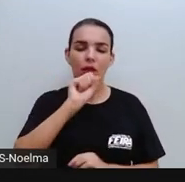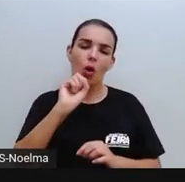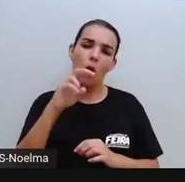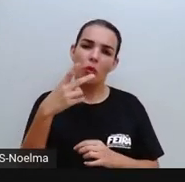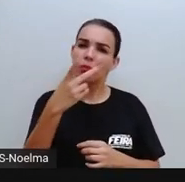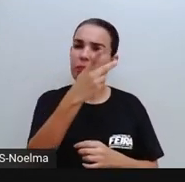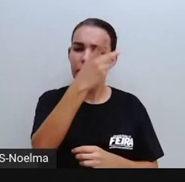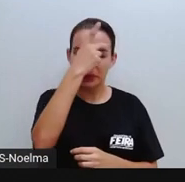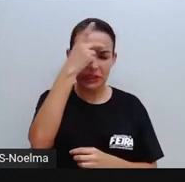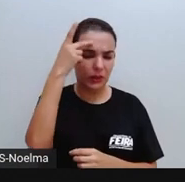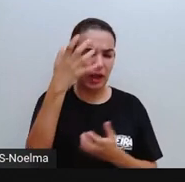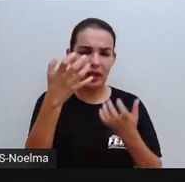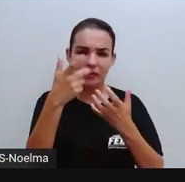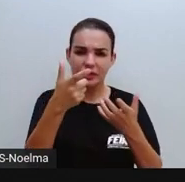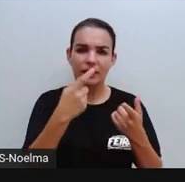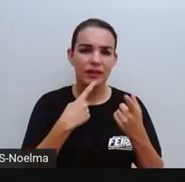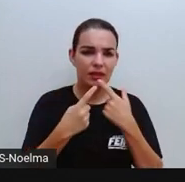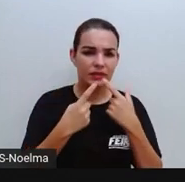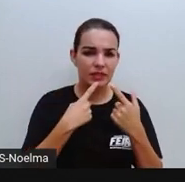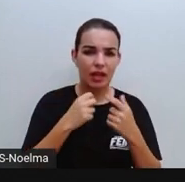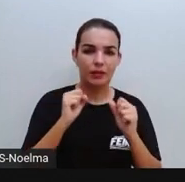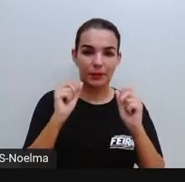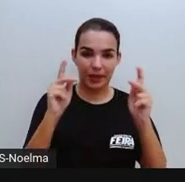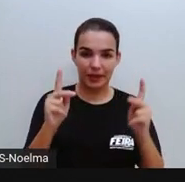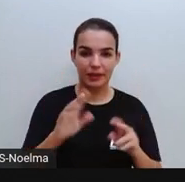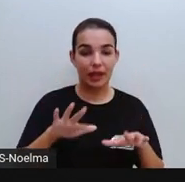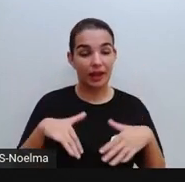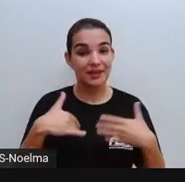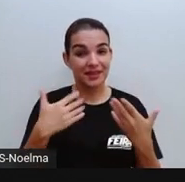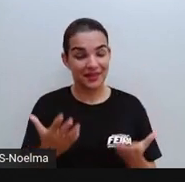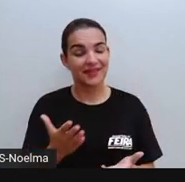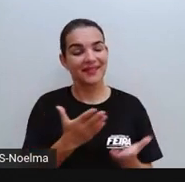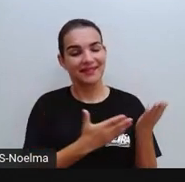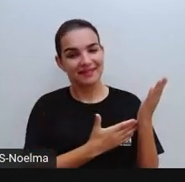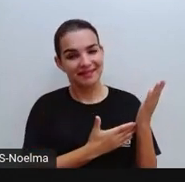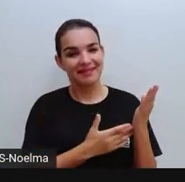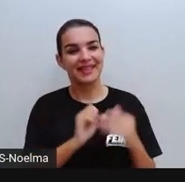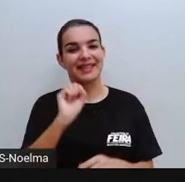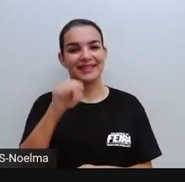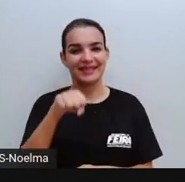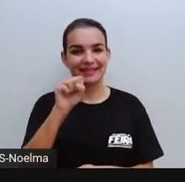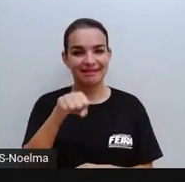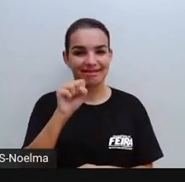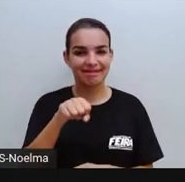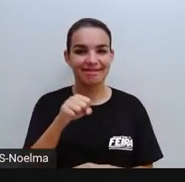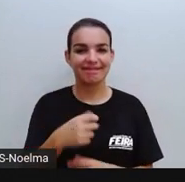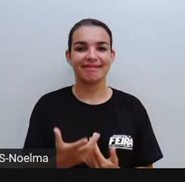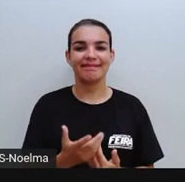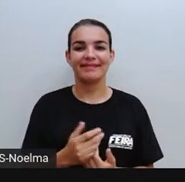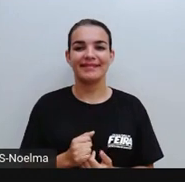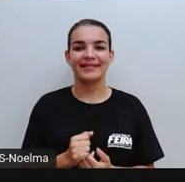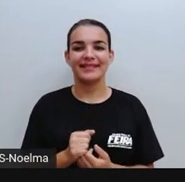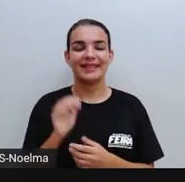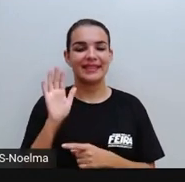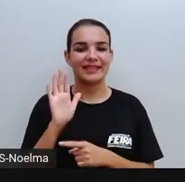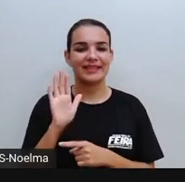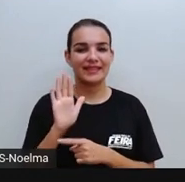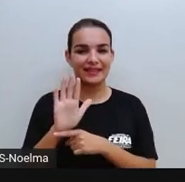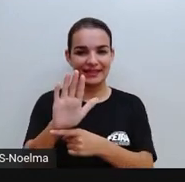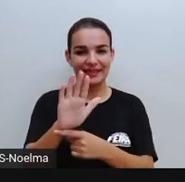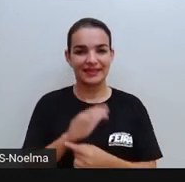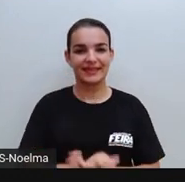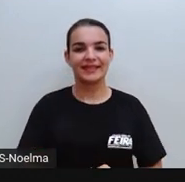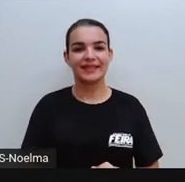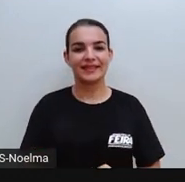você quiser entrevistar Tá bom então são esses aí são essas das recomendações tá